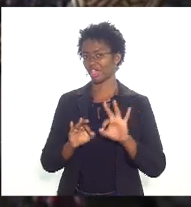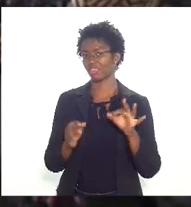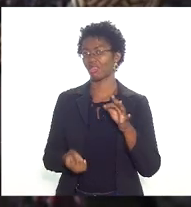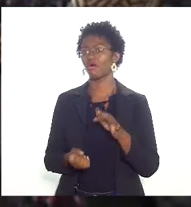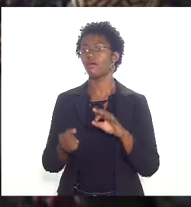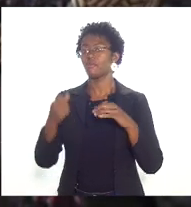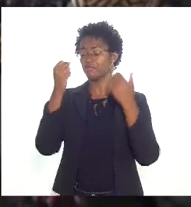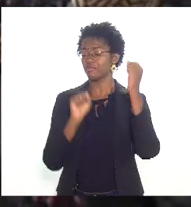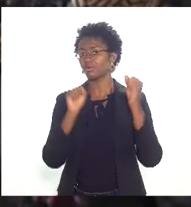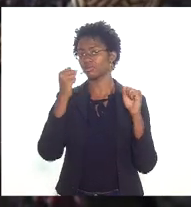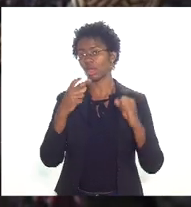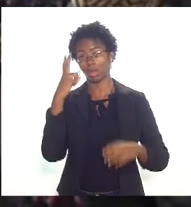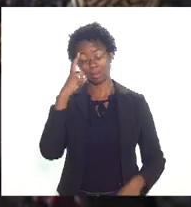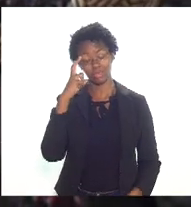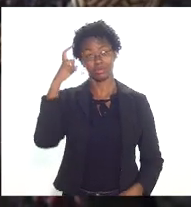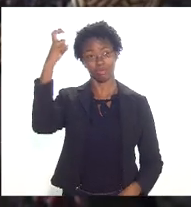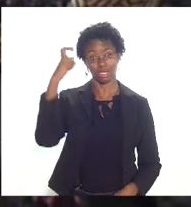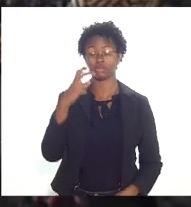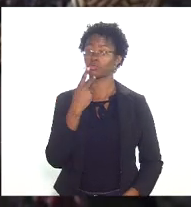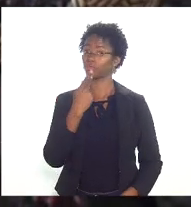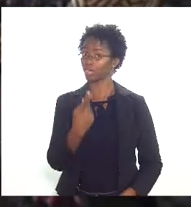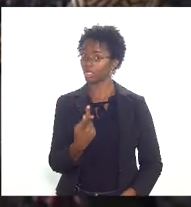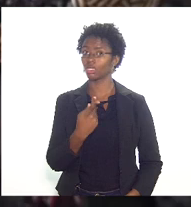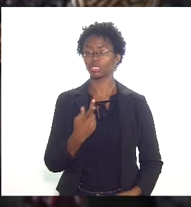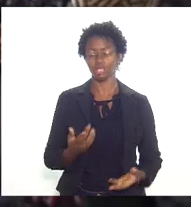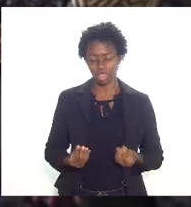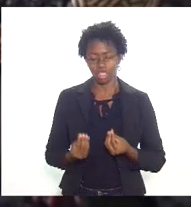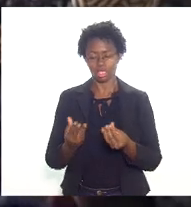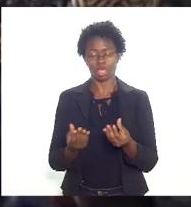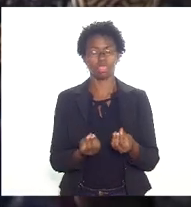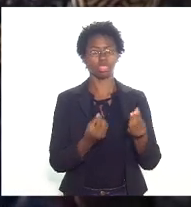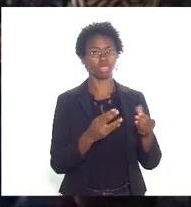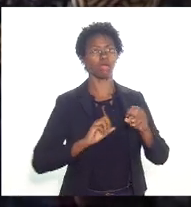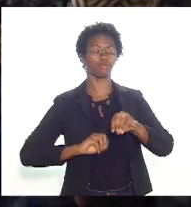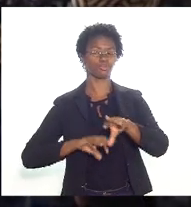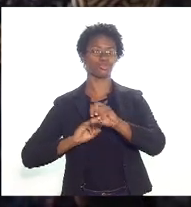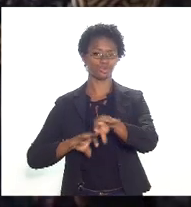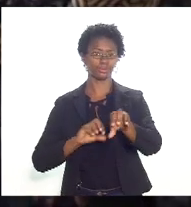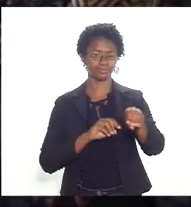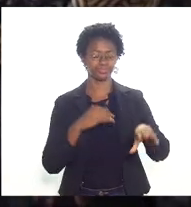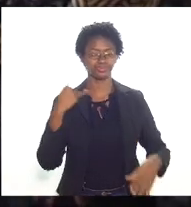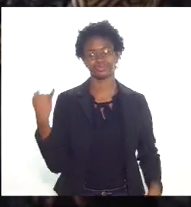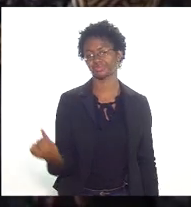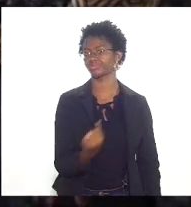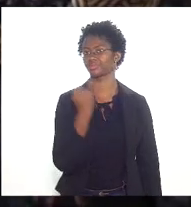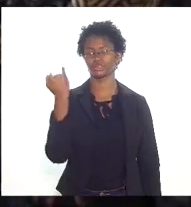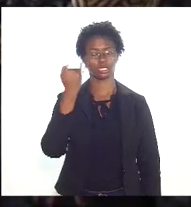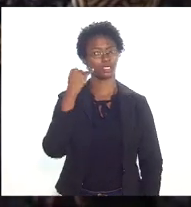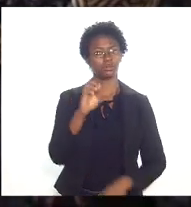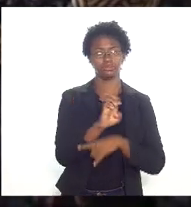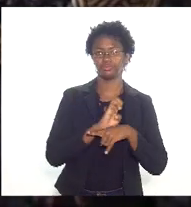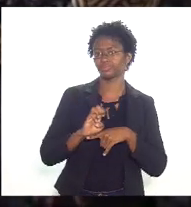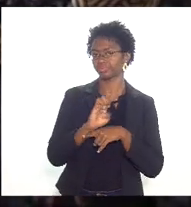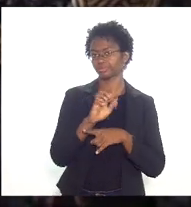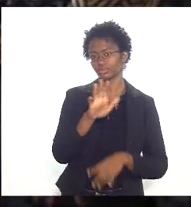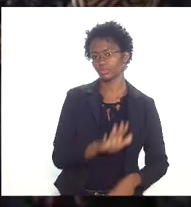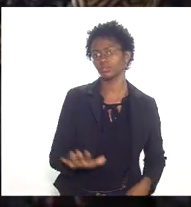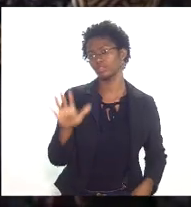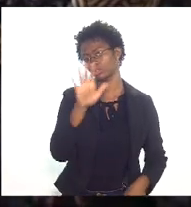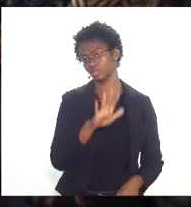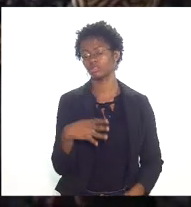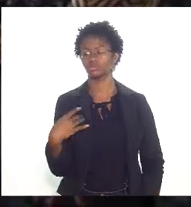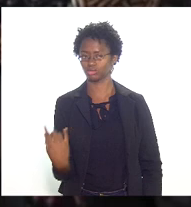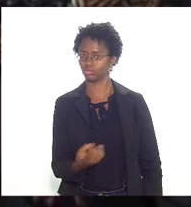de revitalização de uma área e trazendo conhecimento e educação são muito importantes para o estado como nós que